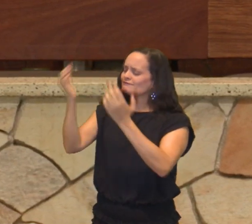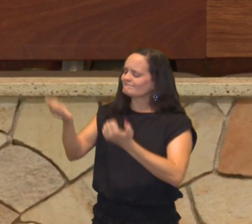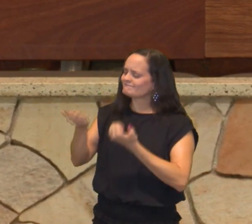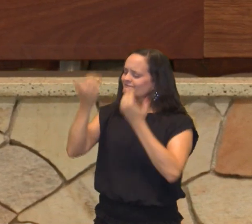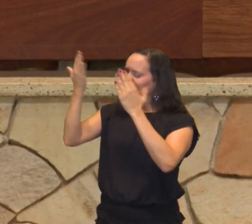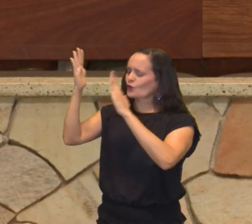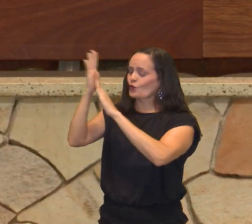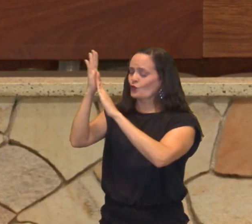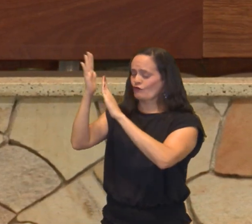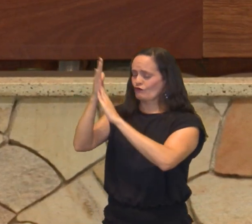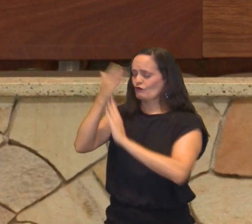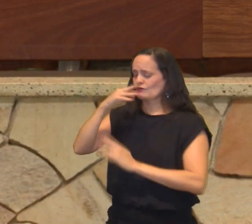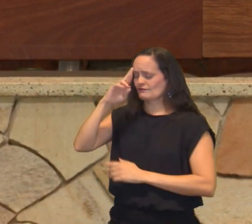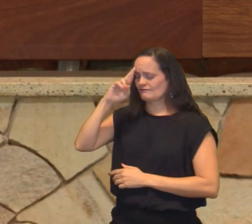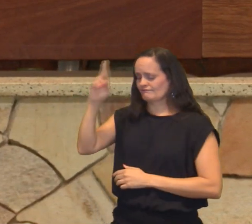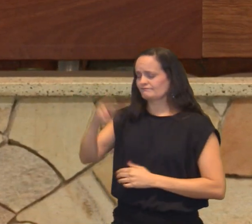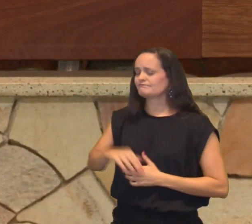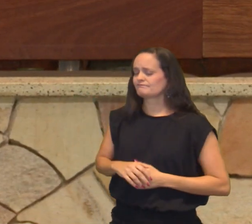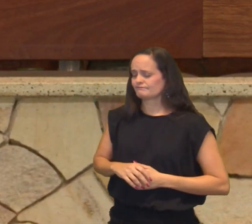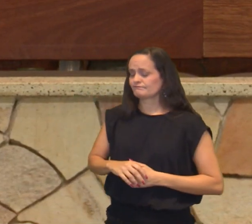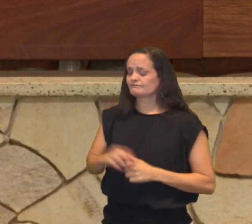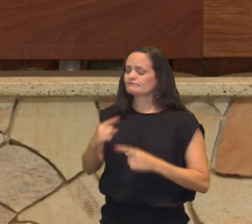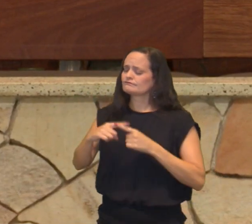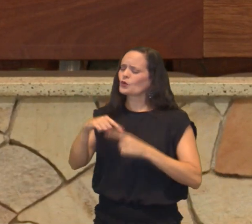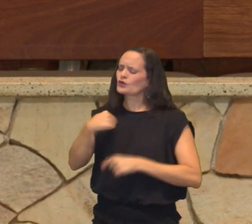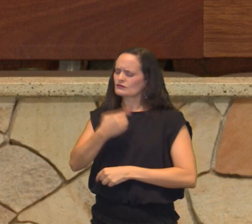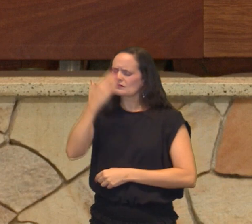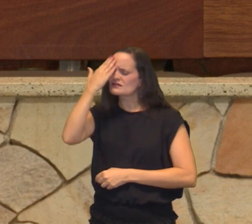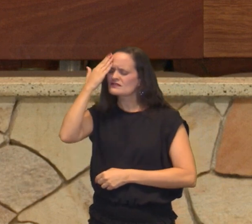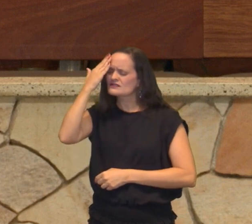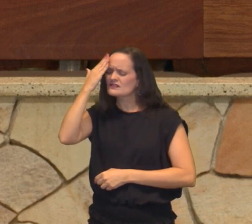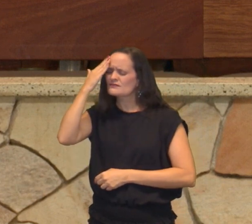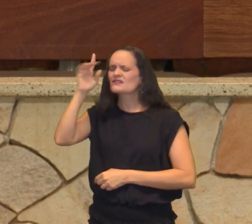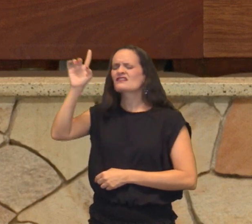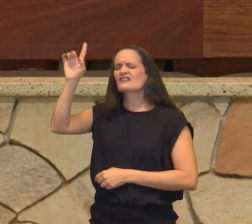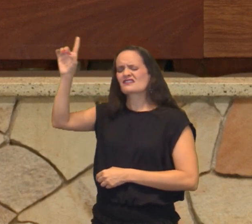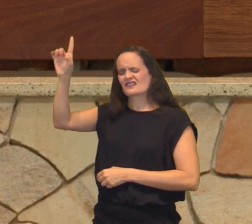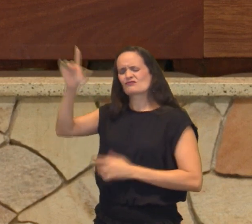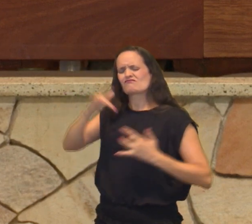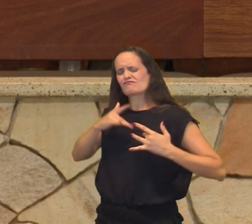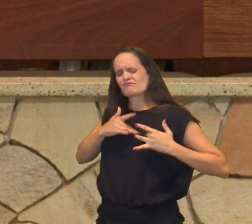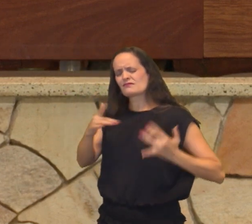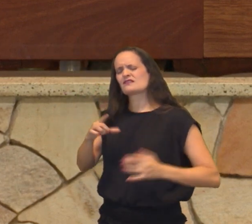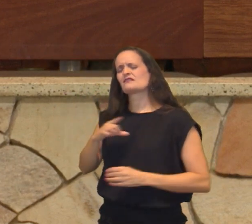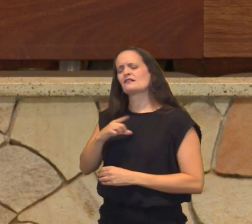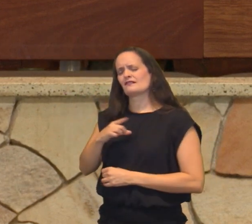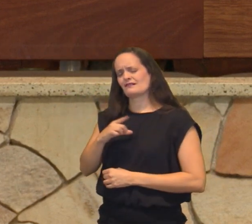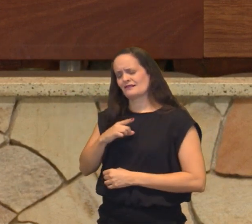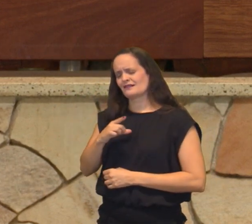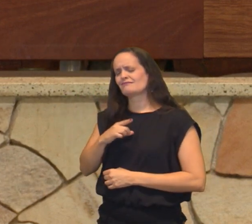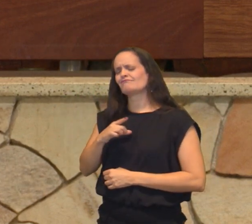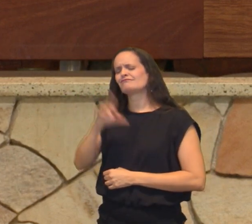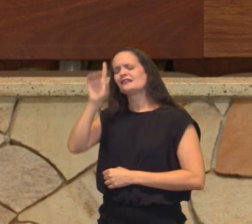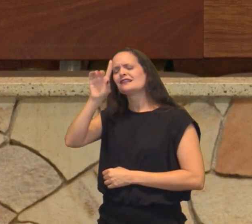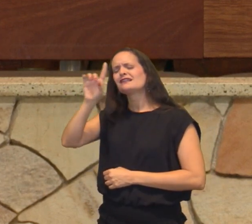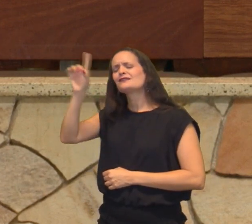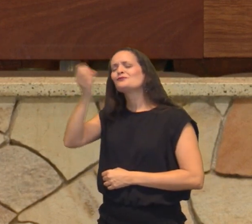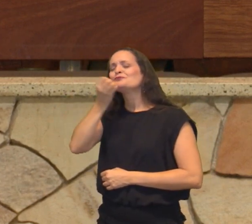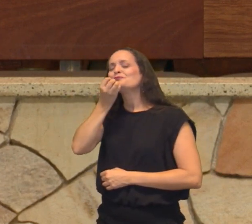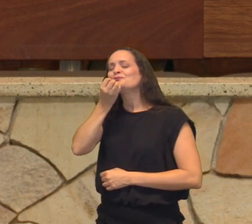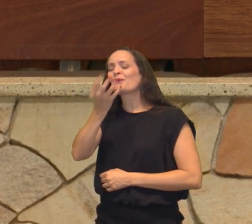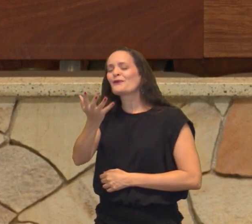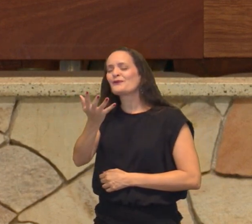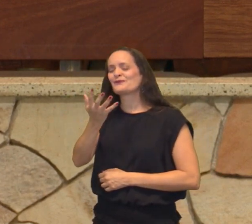louvores, Deus. Porque nós sabemos, Deus, que Tu és um Deus de misericórdia, Tu és um Deus